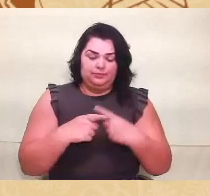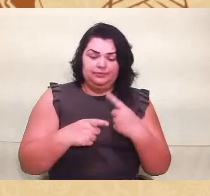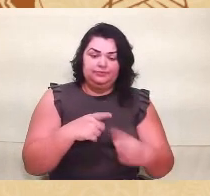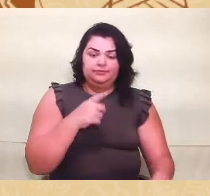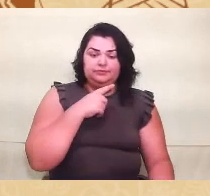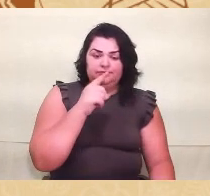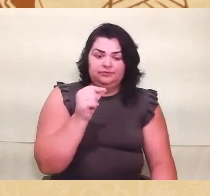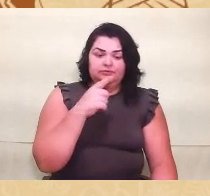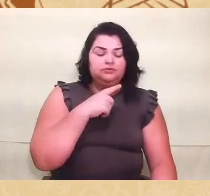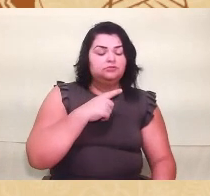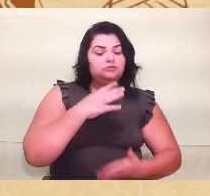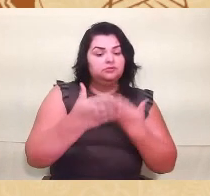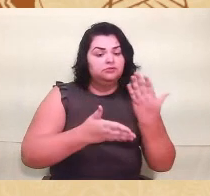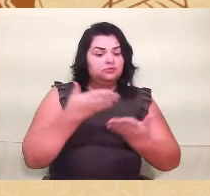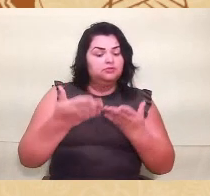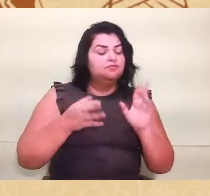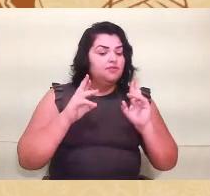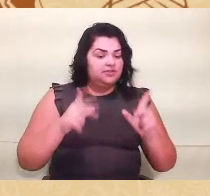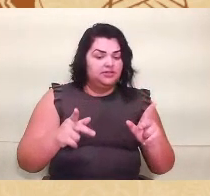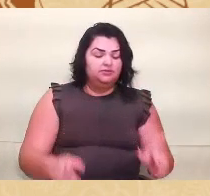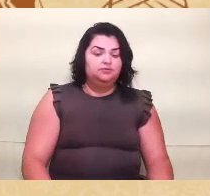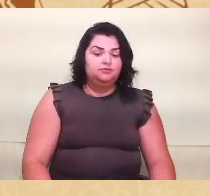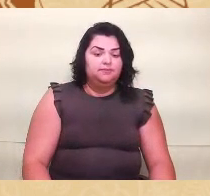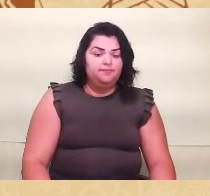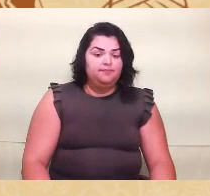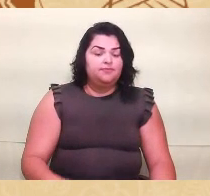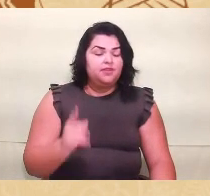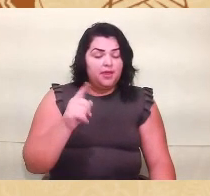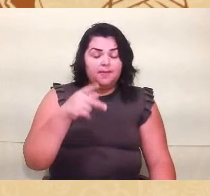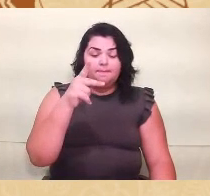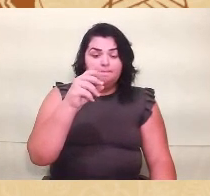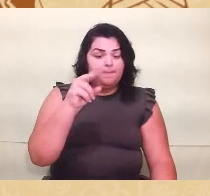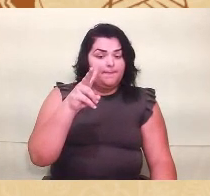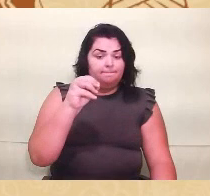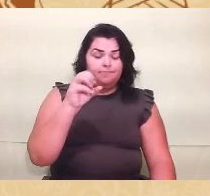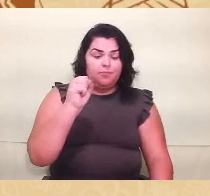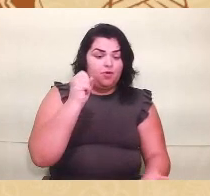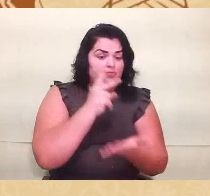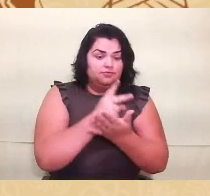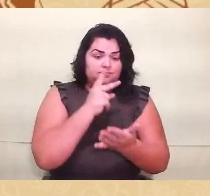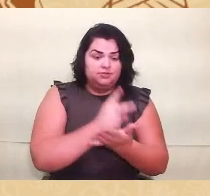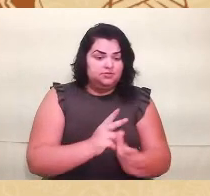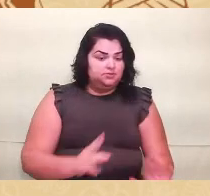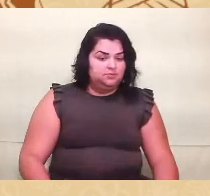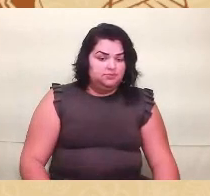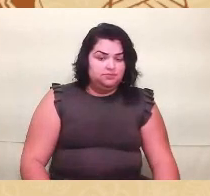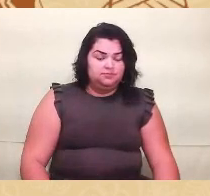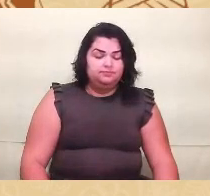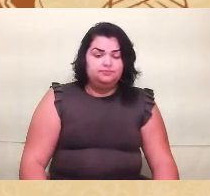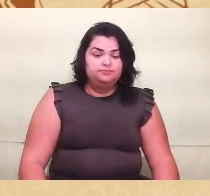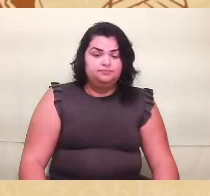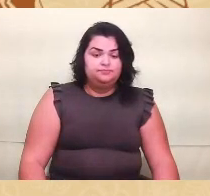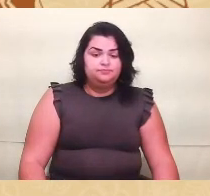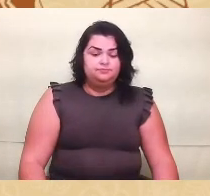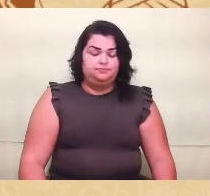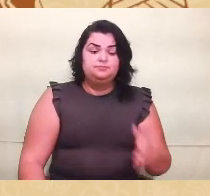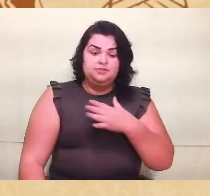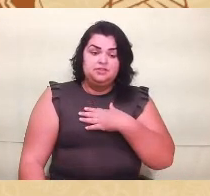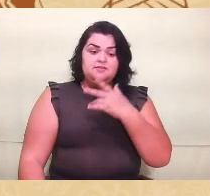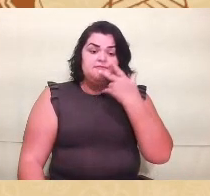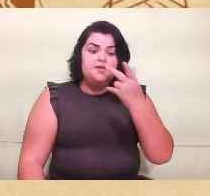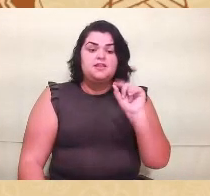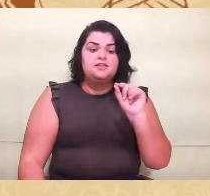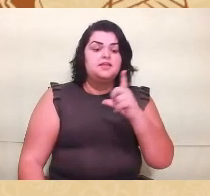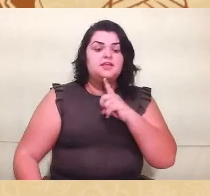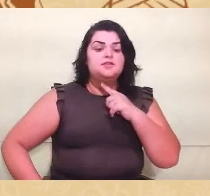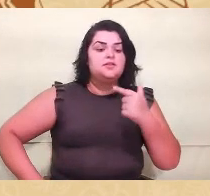ter um tratamento diferenciado, porque nós somos povos e falamos mais de 274 línguas. Então, essa minha fala não é por